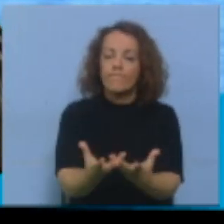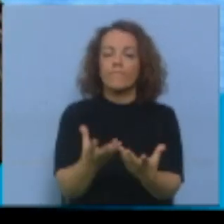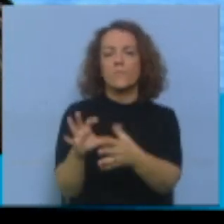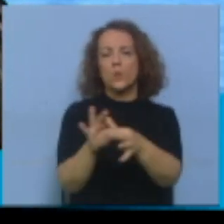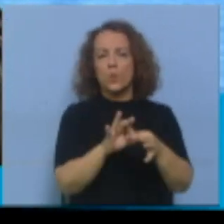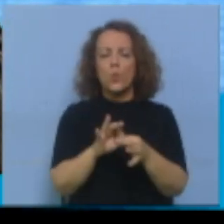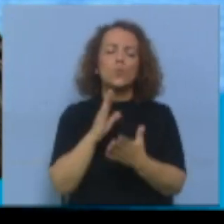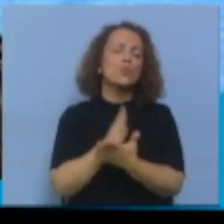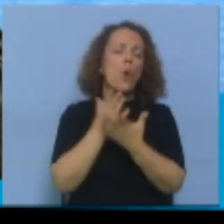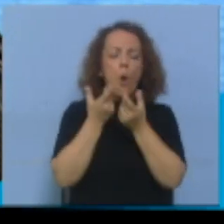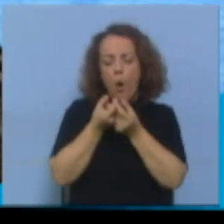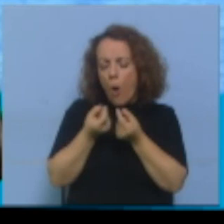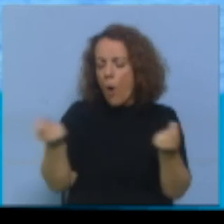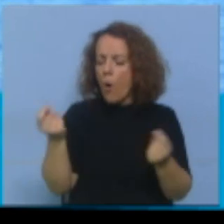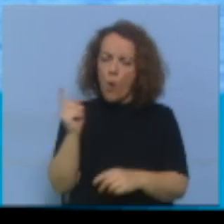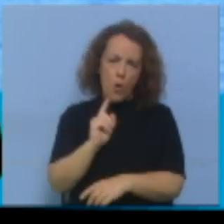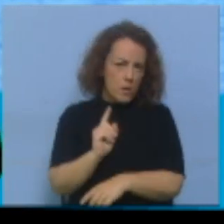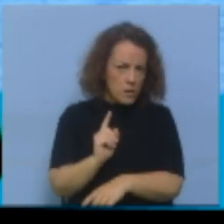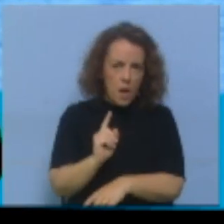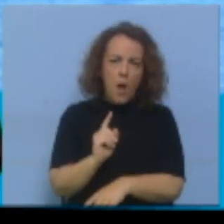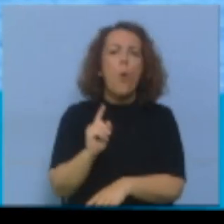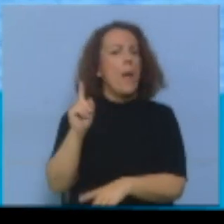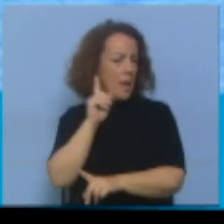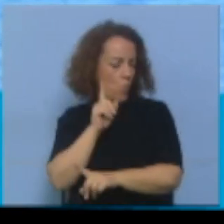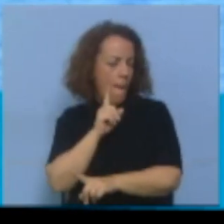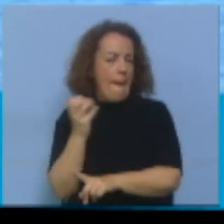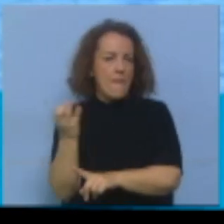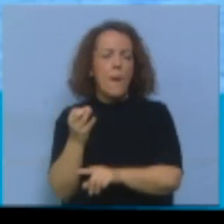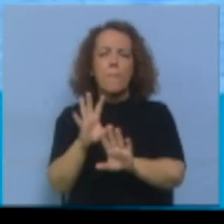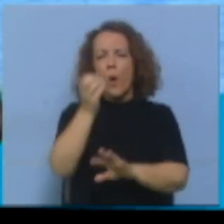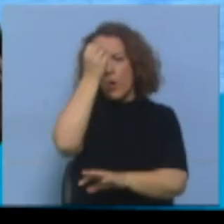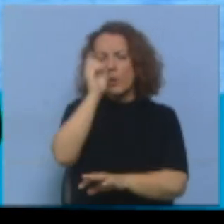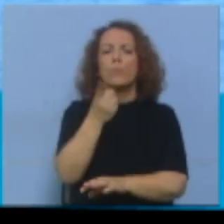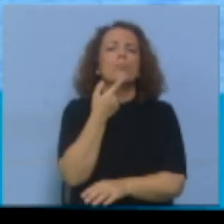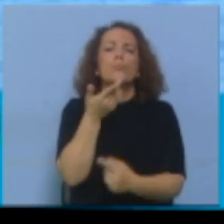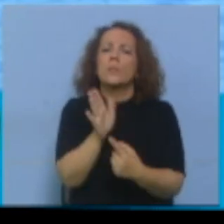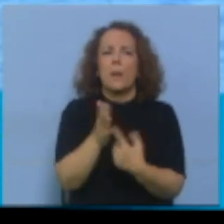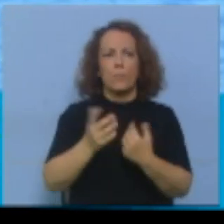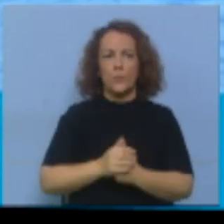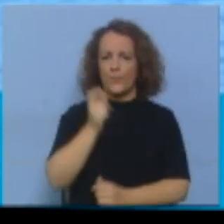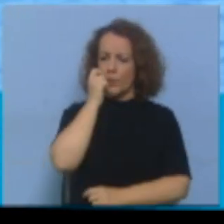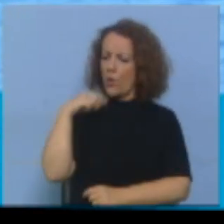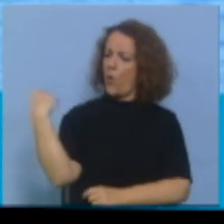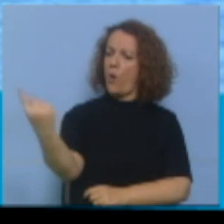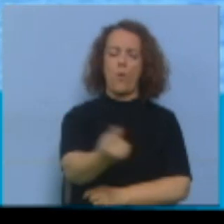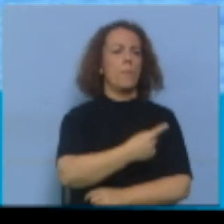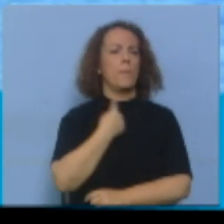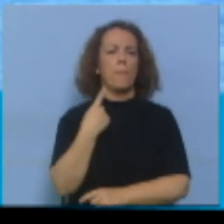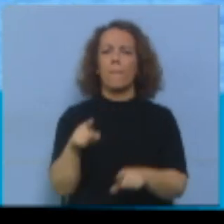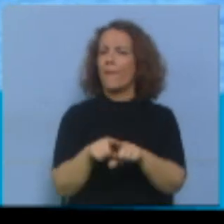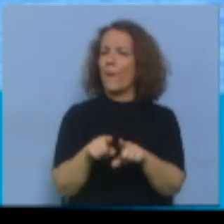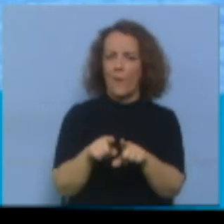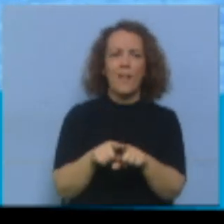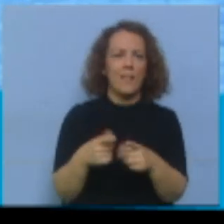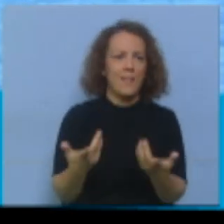da oração, que é fundamental, mas também, reparem, o espaço como a cozinha, mesmo entre os homens. É muito curioso, nestes